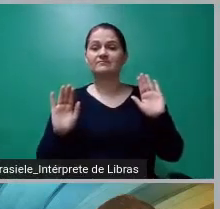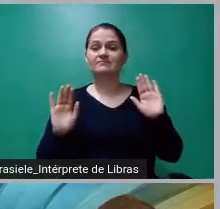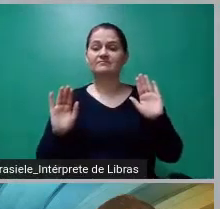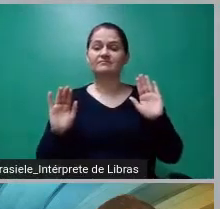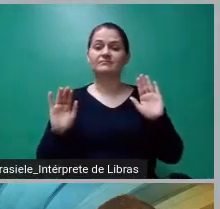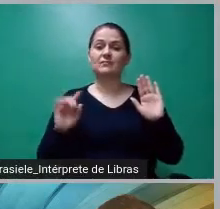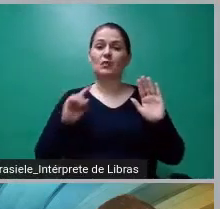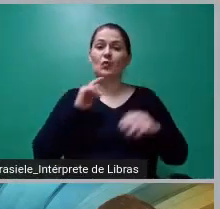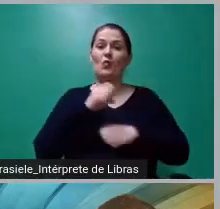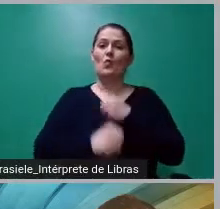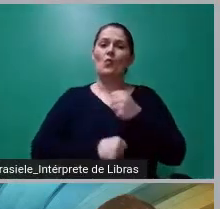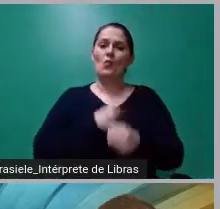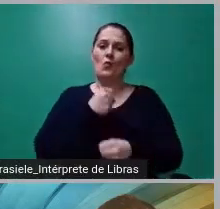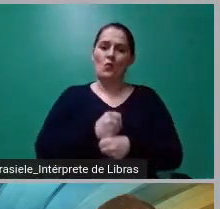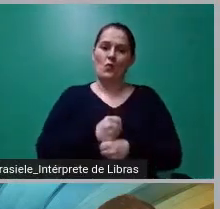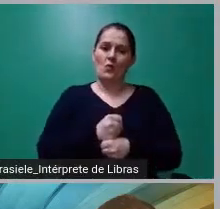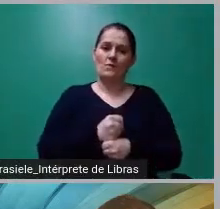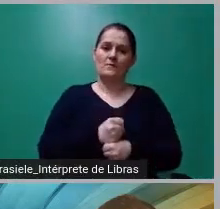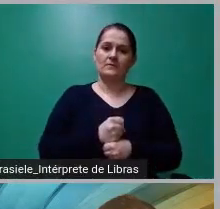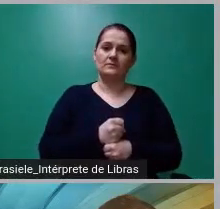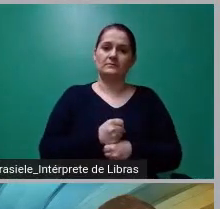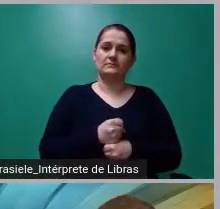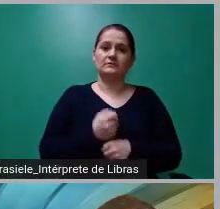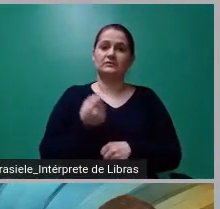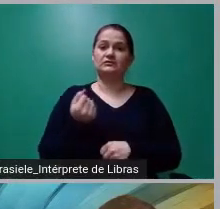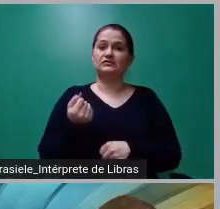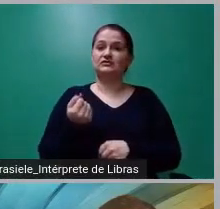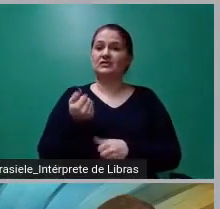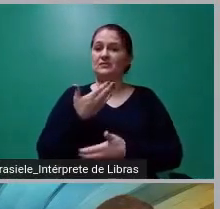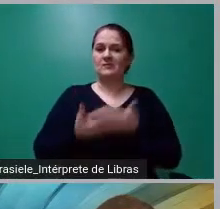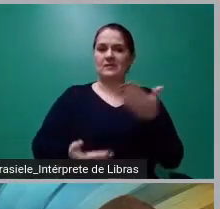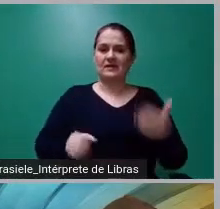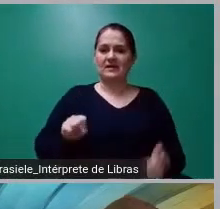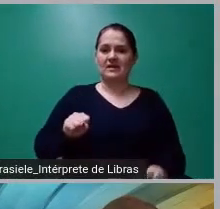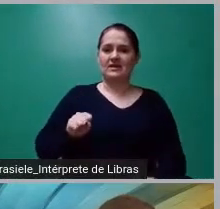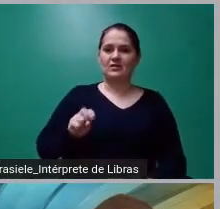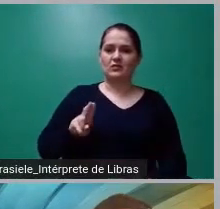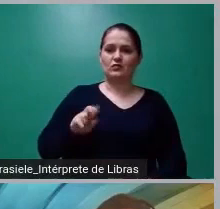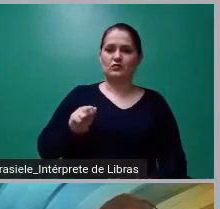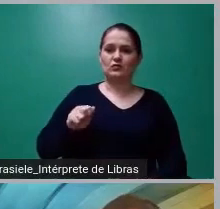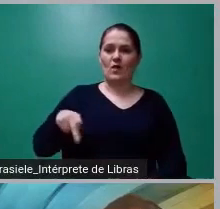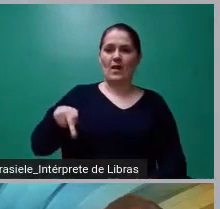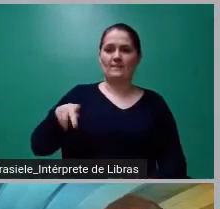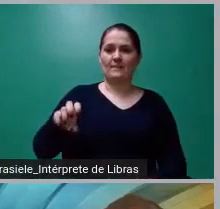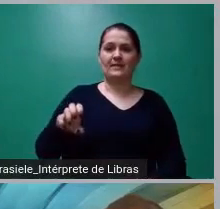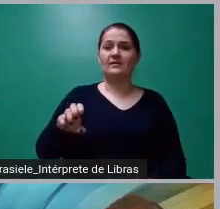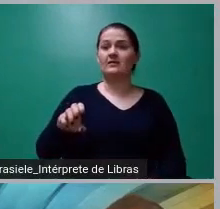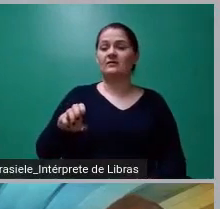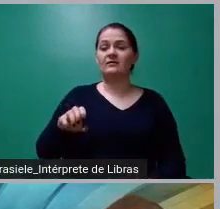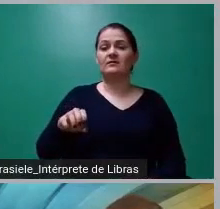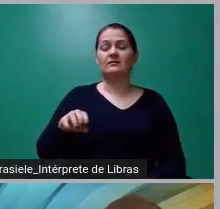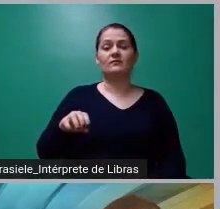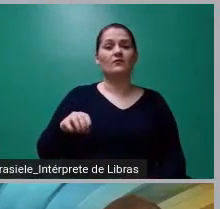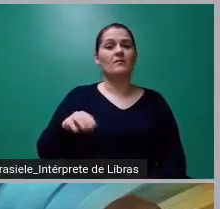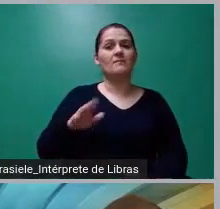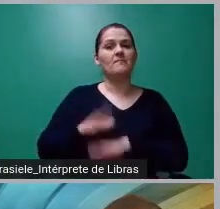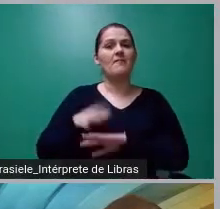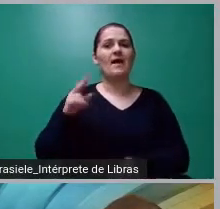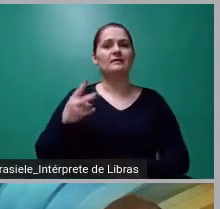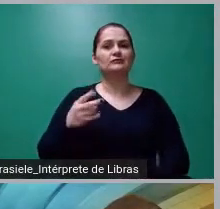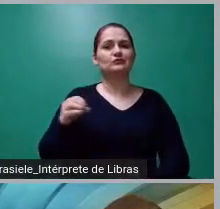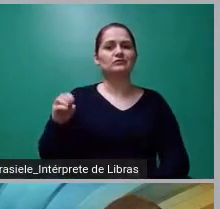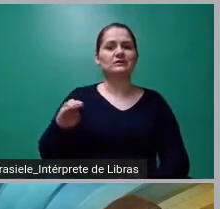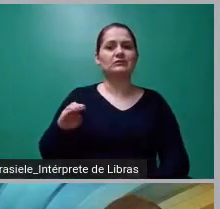Em um ano, as perdas com swap cambial, resultado negativo, superou 200 bilhões. E